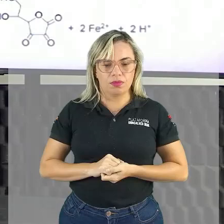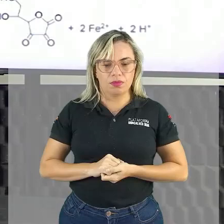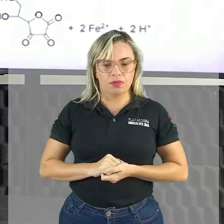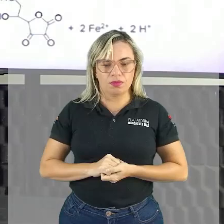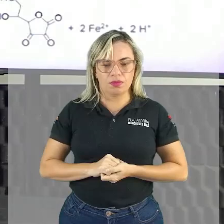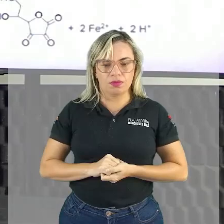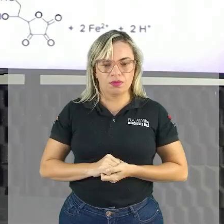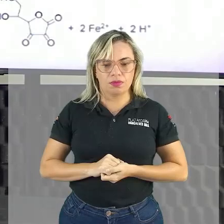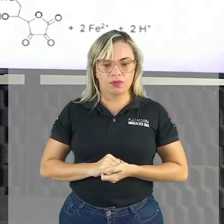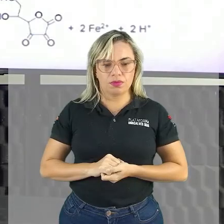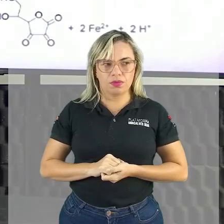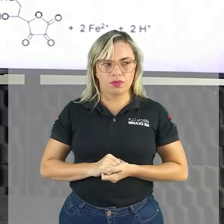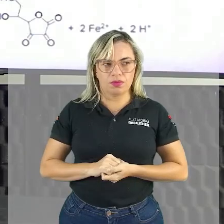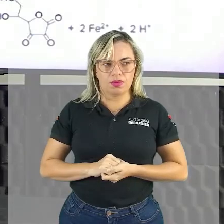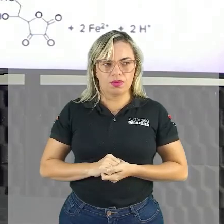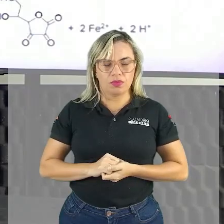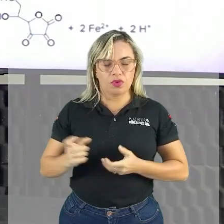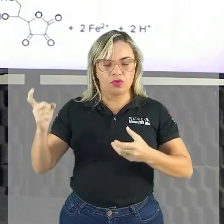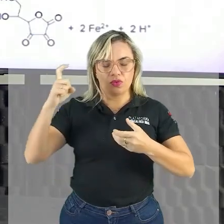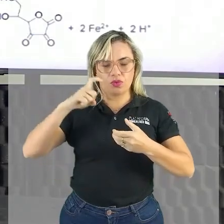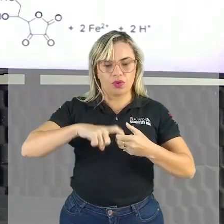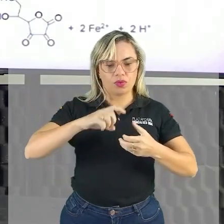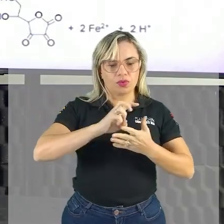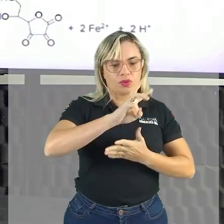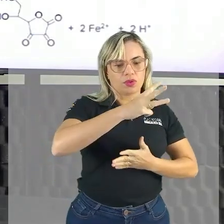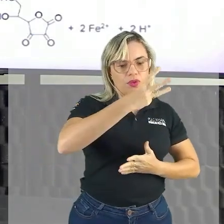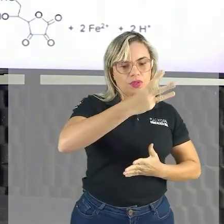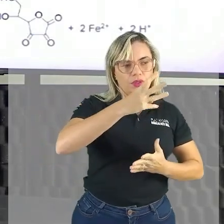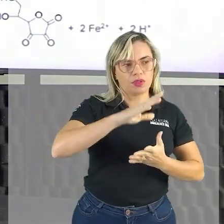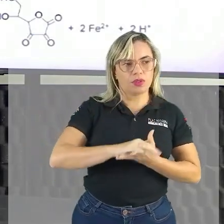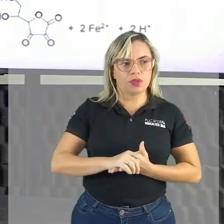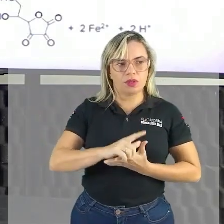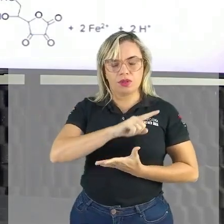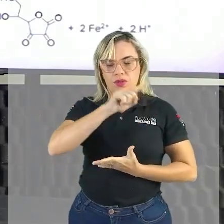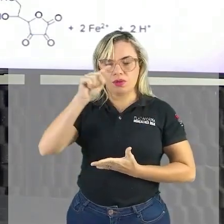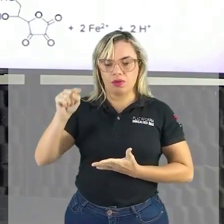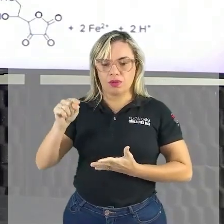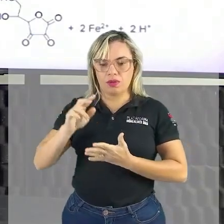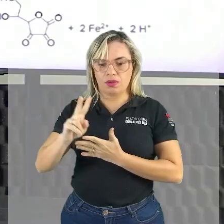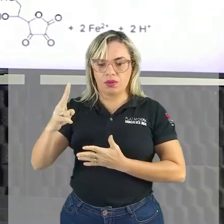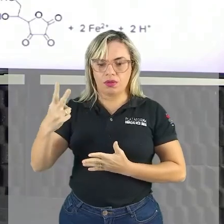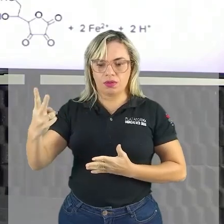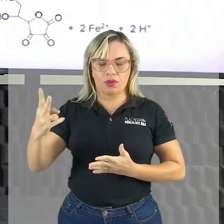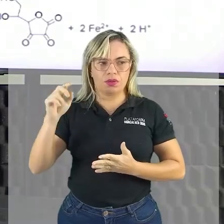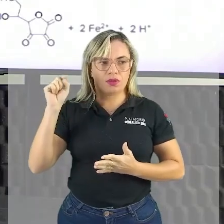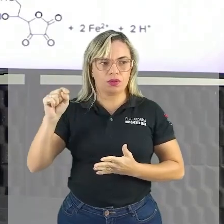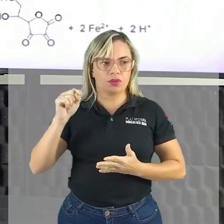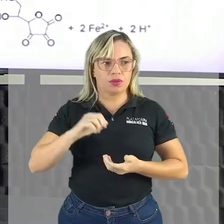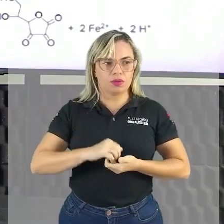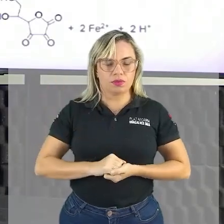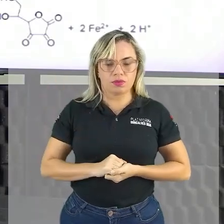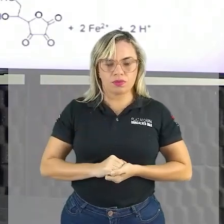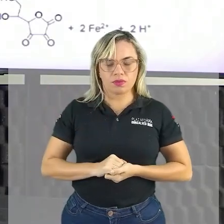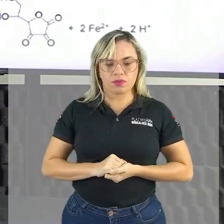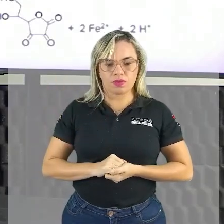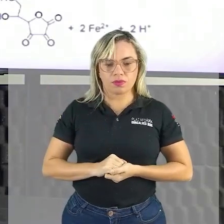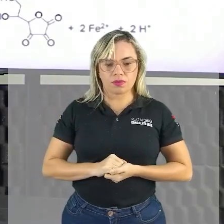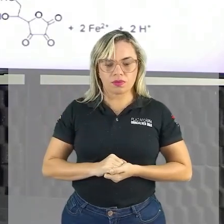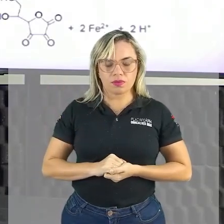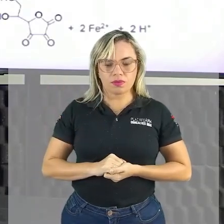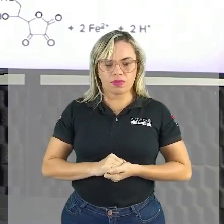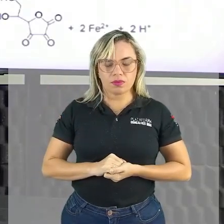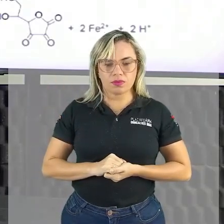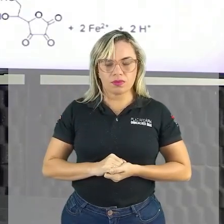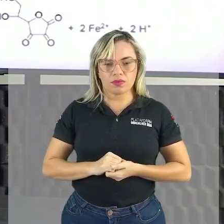2. Volta. 3 para 2. Se a carga está indo de 3 para 2, ela